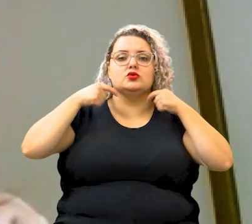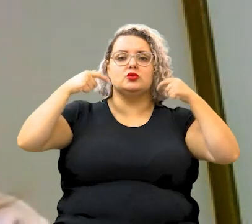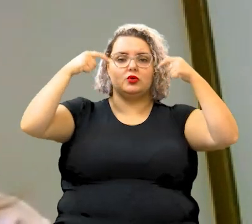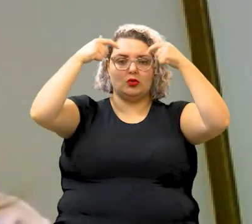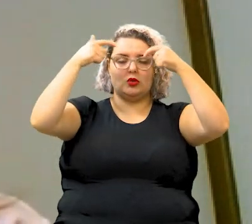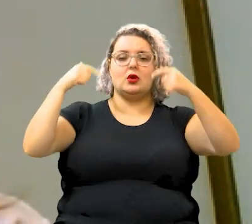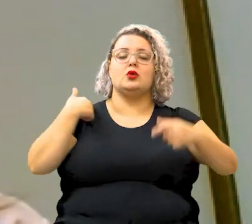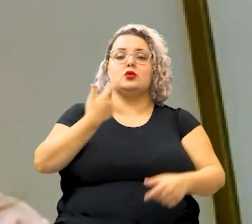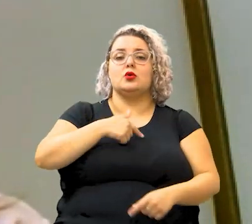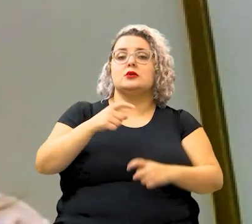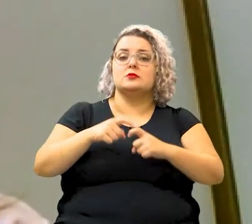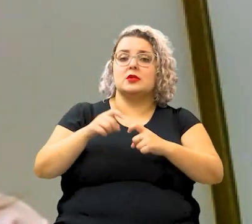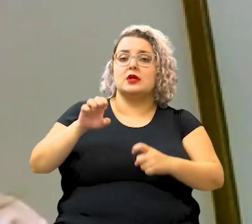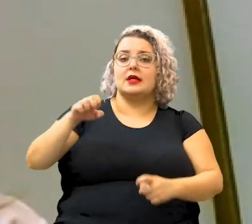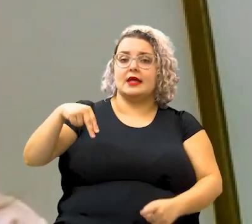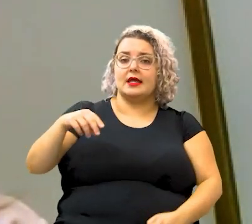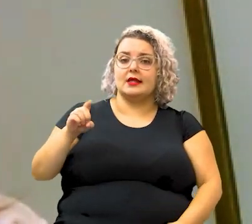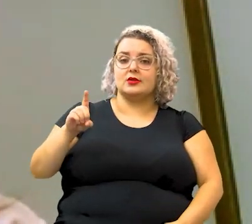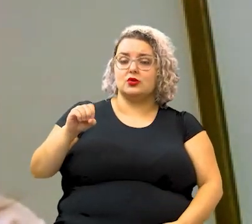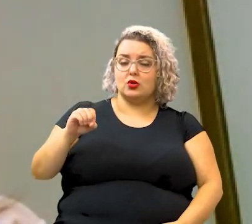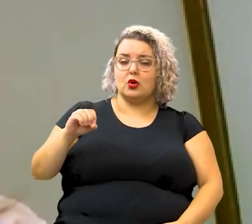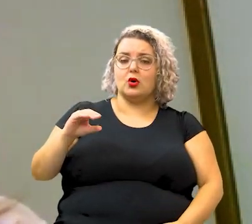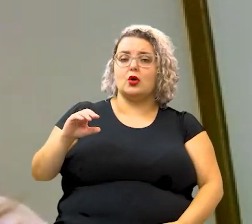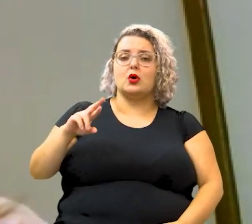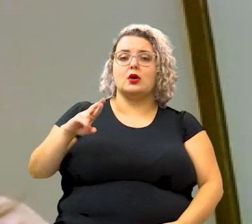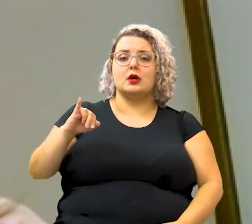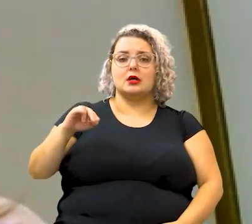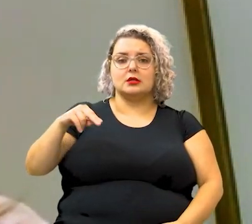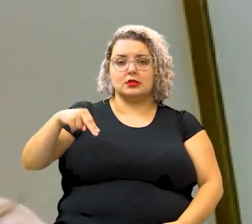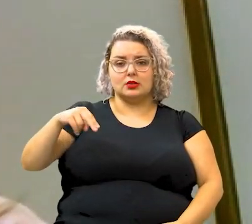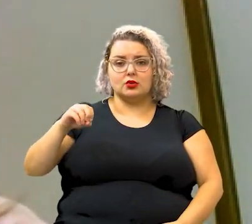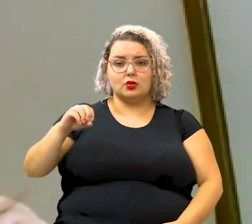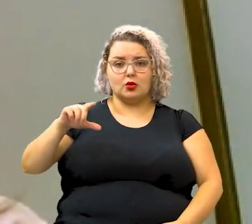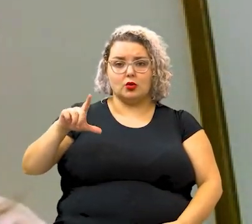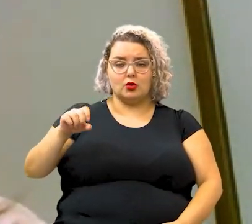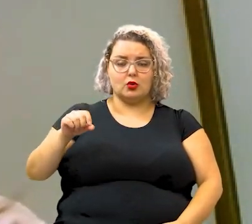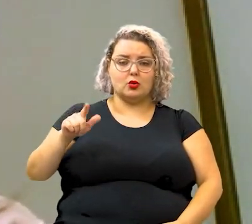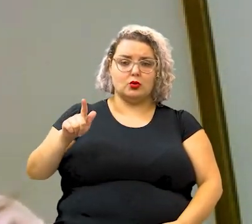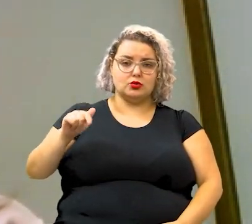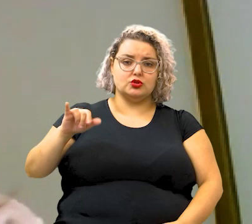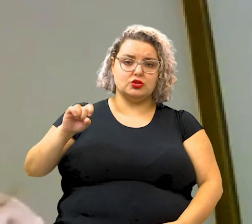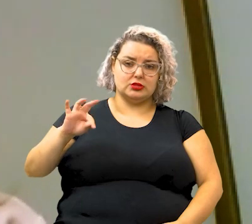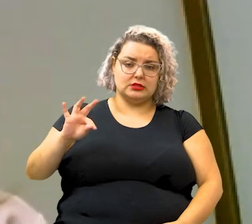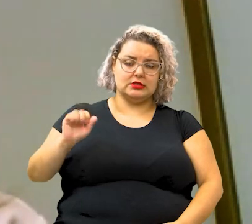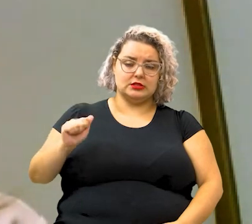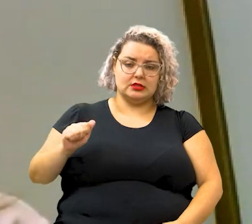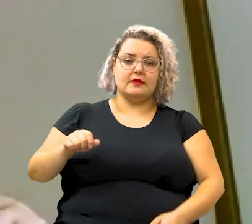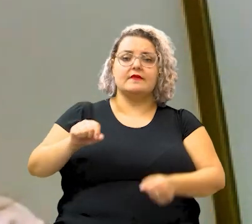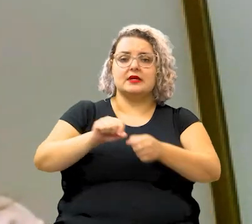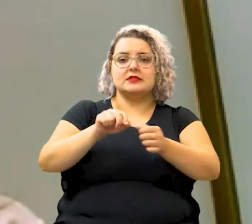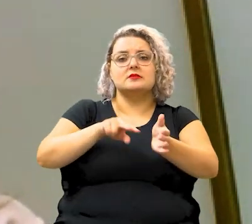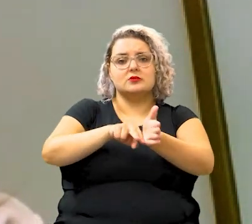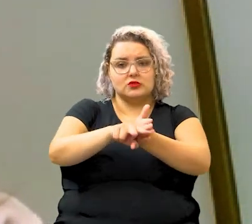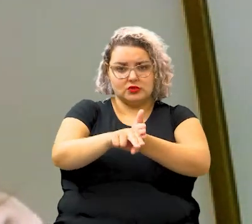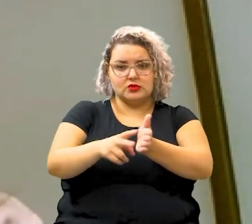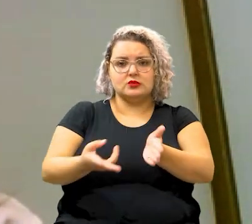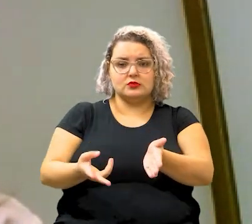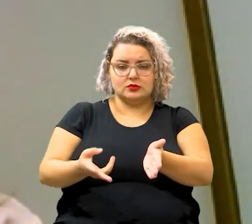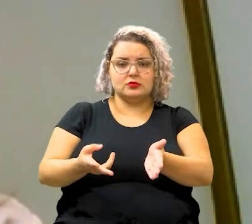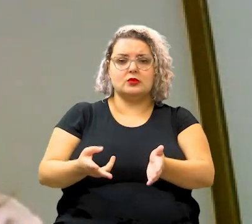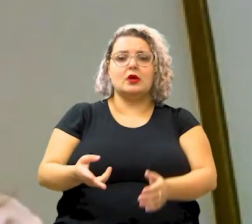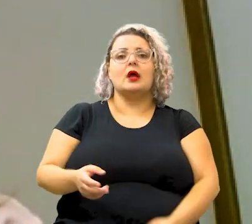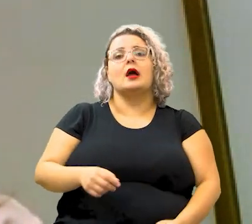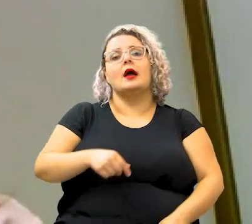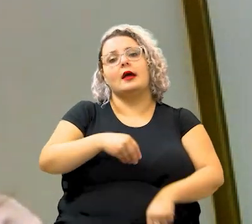né? Nós, endocrinologistas, nós fazemos o diagnóstico clínico, o diagnóstico ele é clínico, e aí a gente encaminha para o cirurgião de